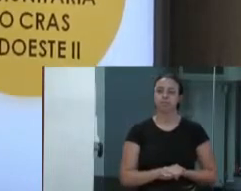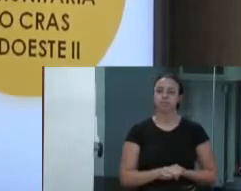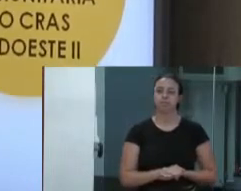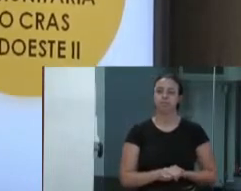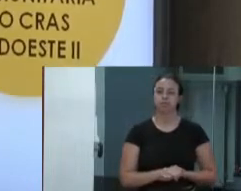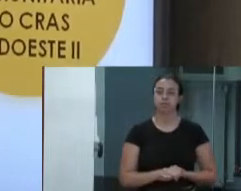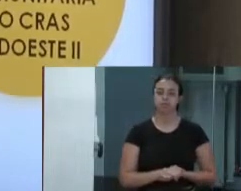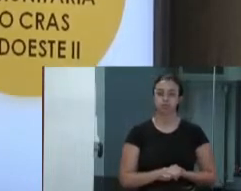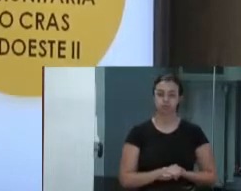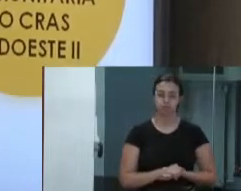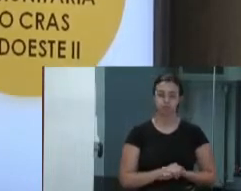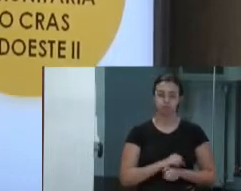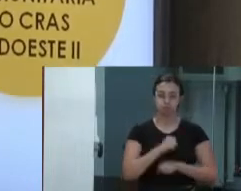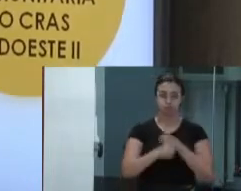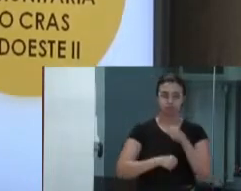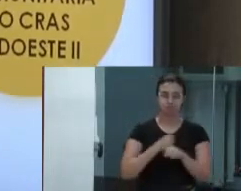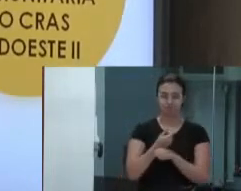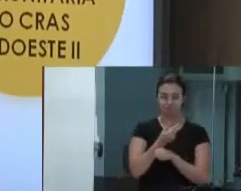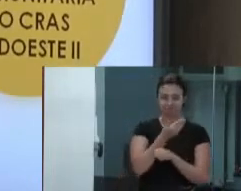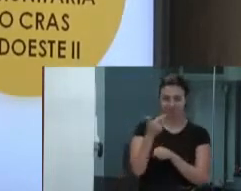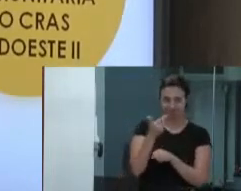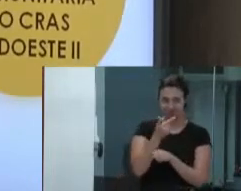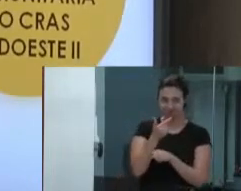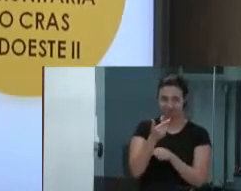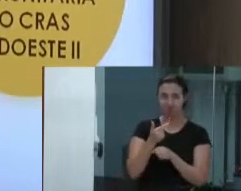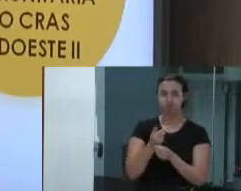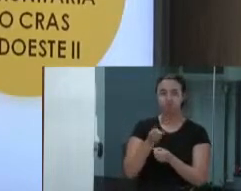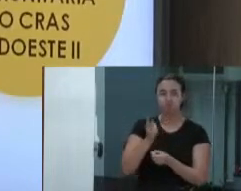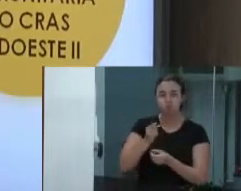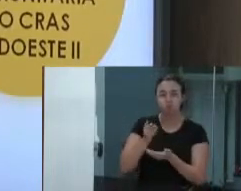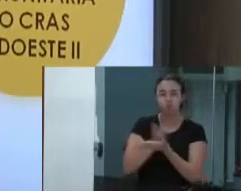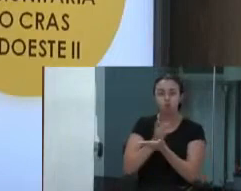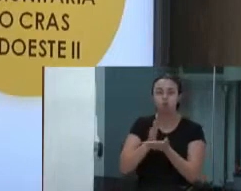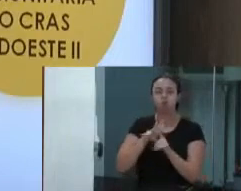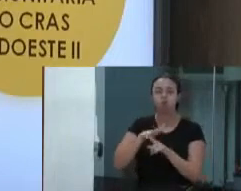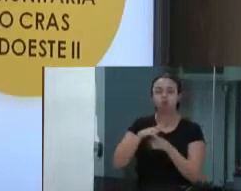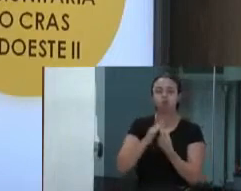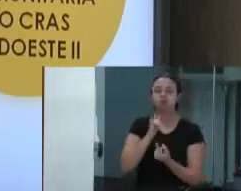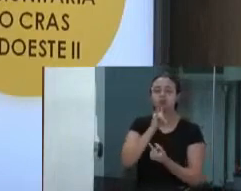Agora, em 2023, a gente continuou com algumas situações, como, por